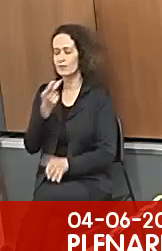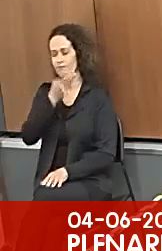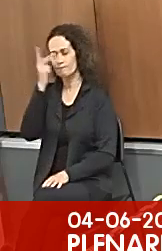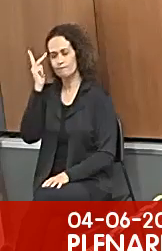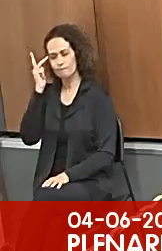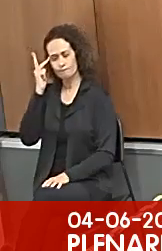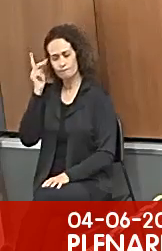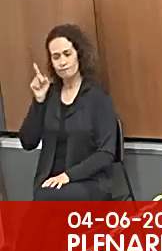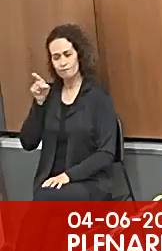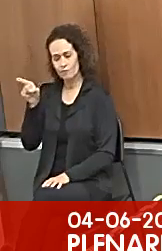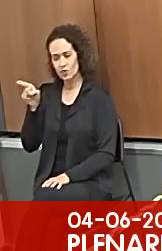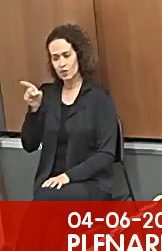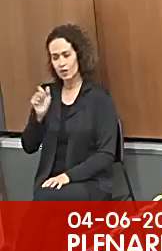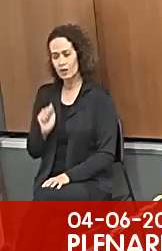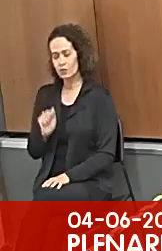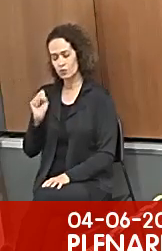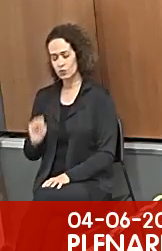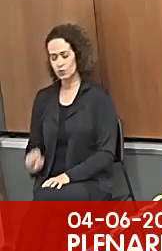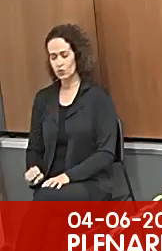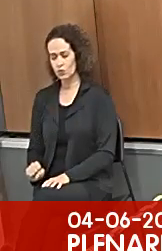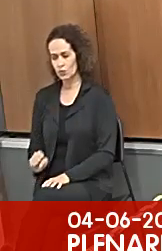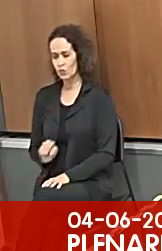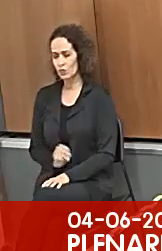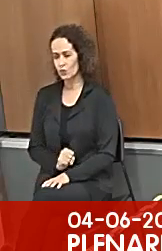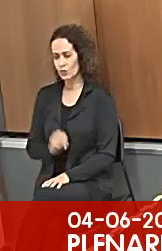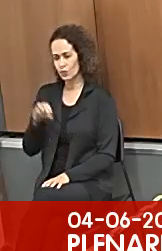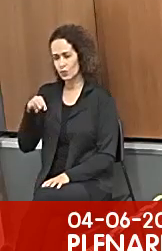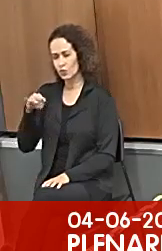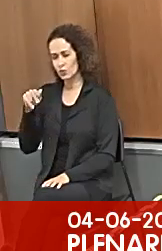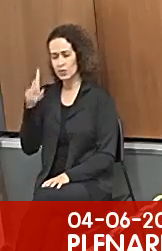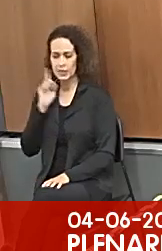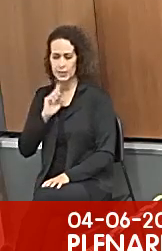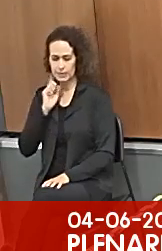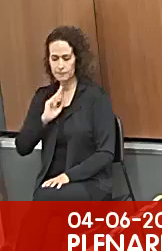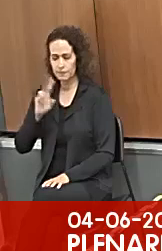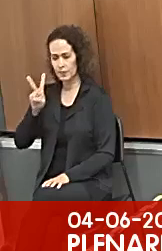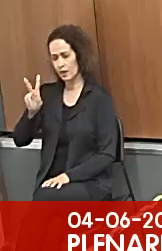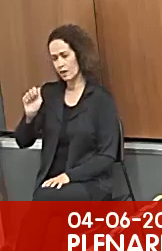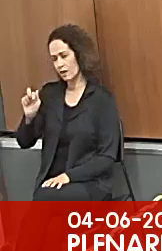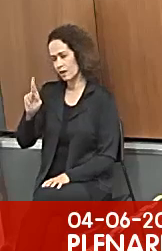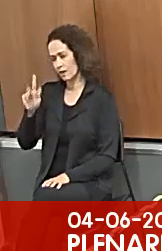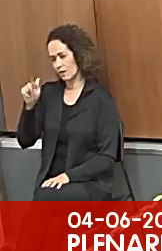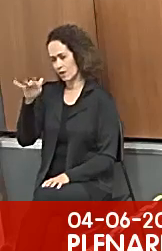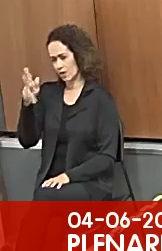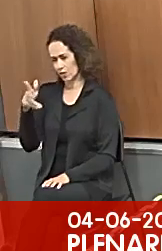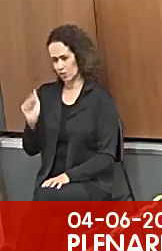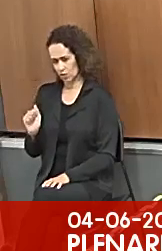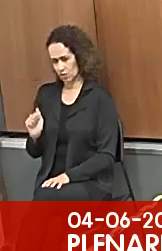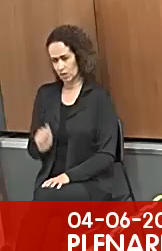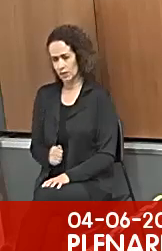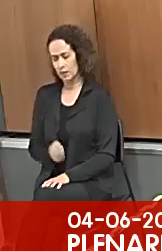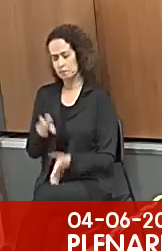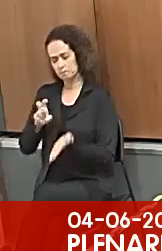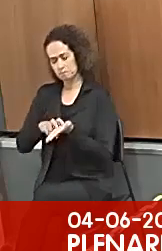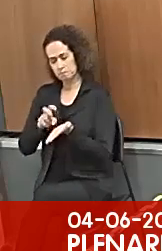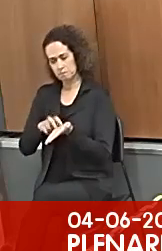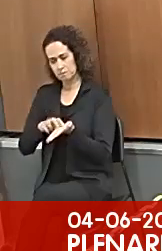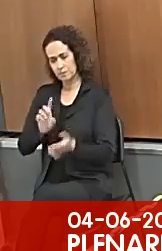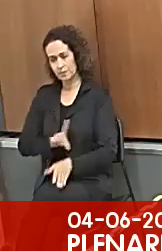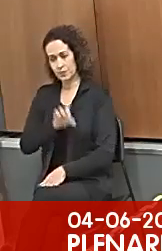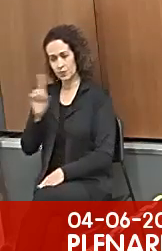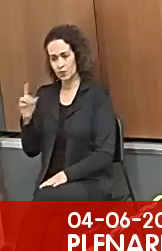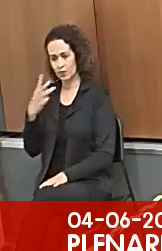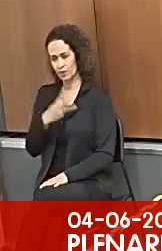de Varginha, atuante no sul de Minas, pelo belíssimo momento que estivemos lá na manhã do dia 31.